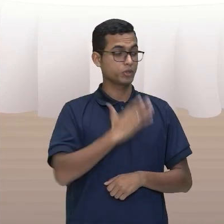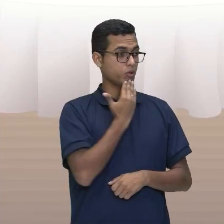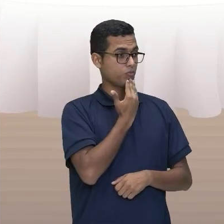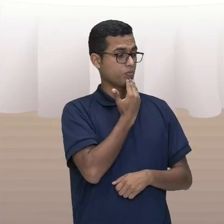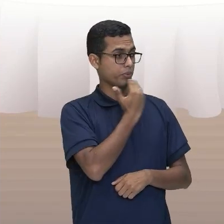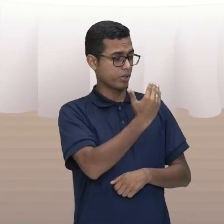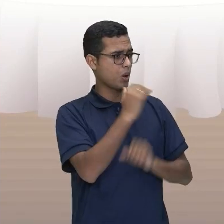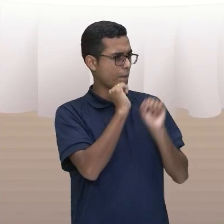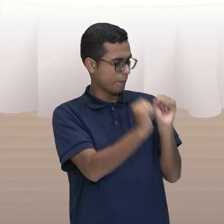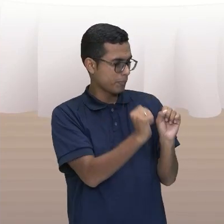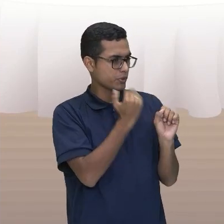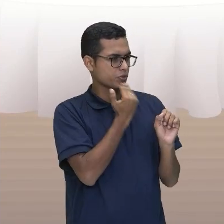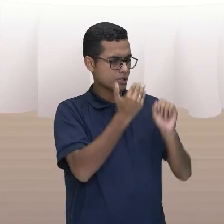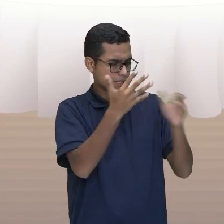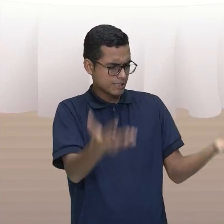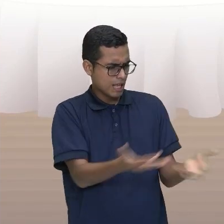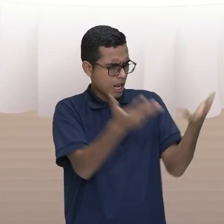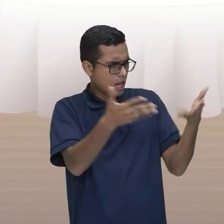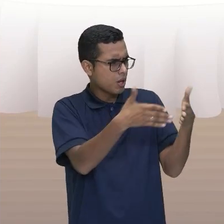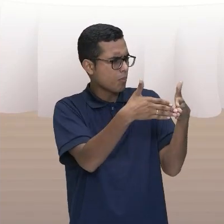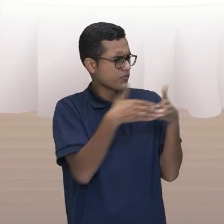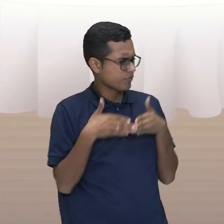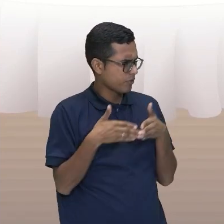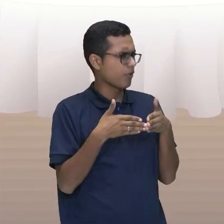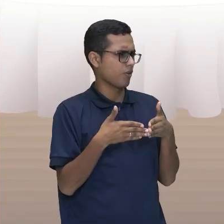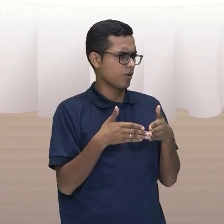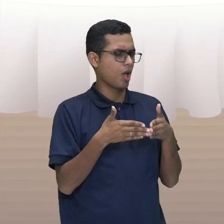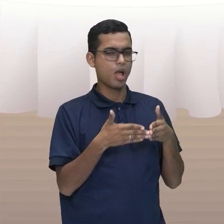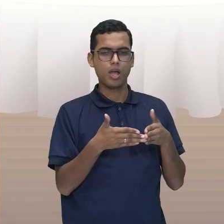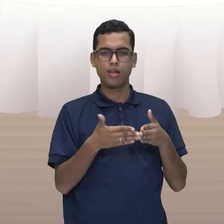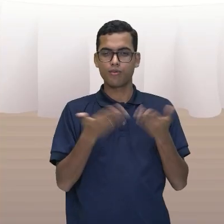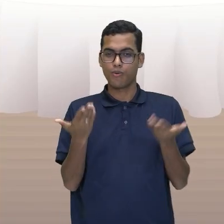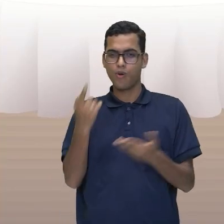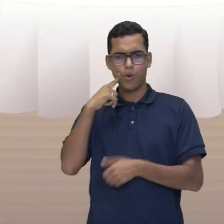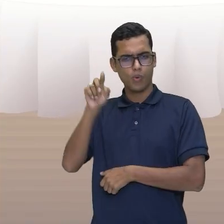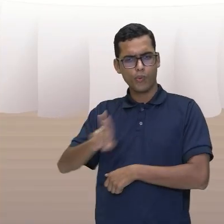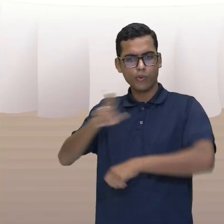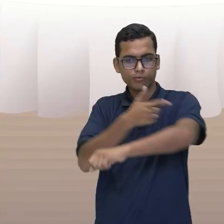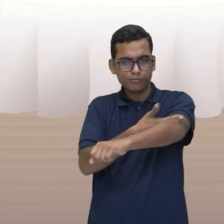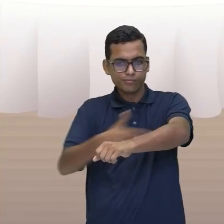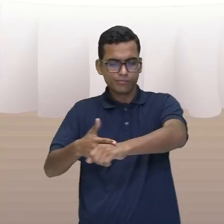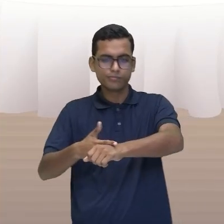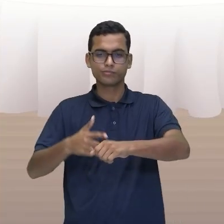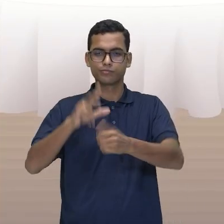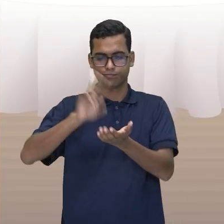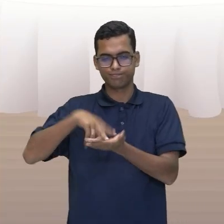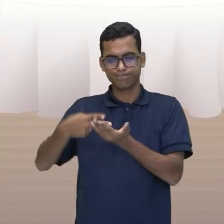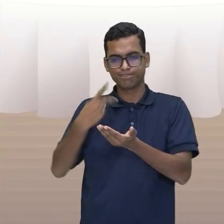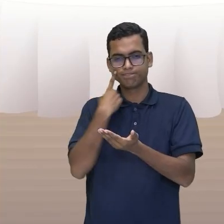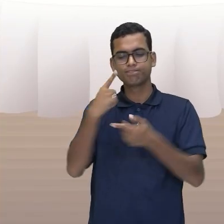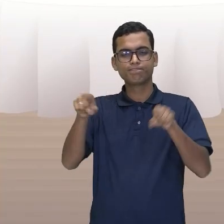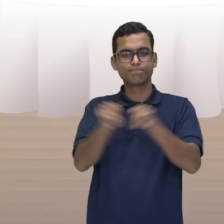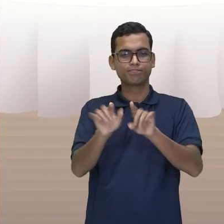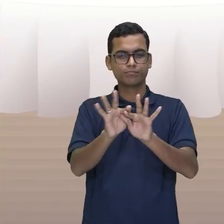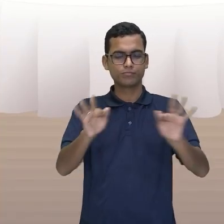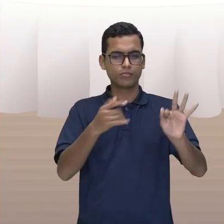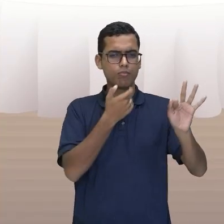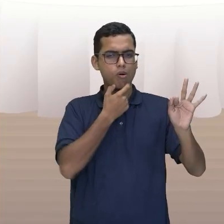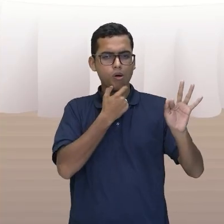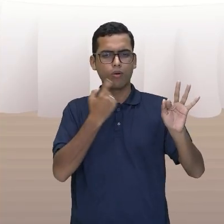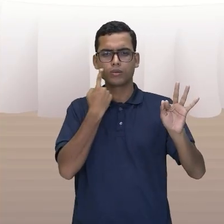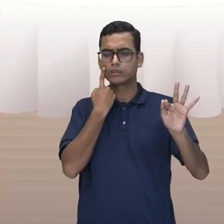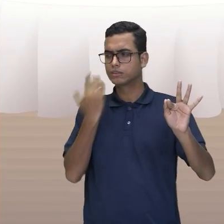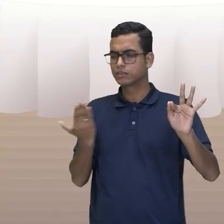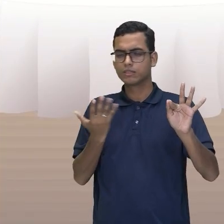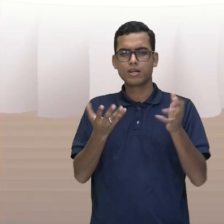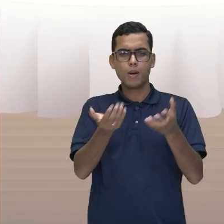pouco de salada, por favor? Também uma forma educada, tá? Elas só não dizer, I want some salad. Eu quero um pouco de